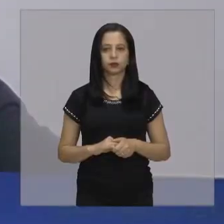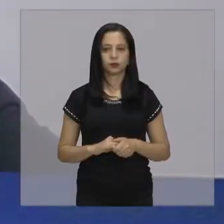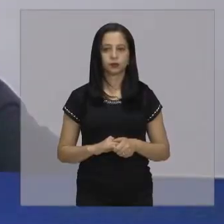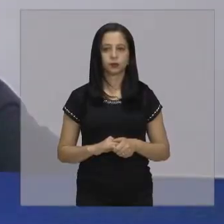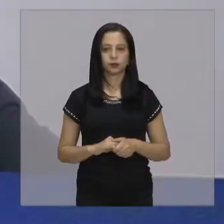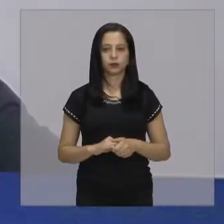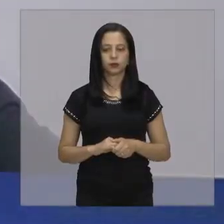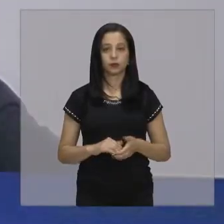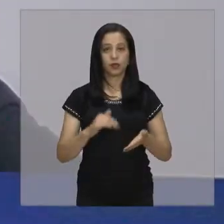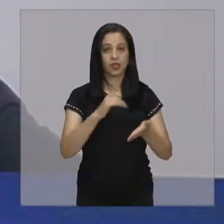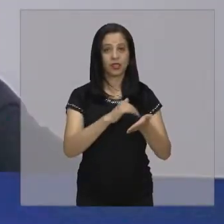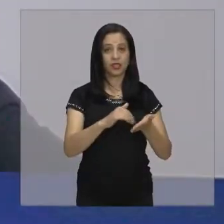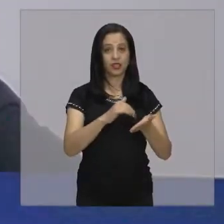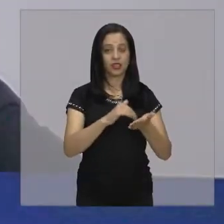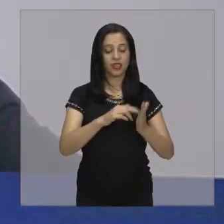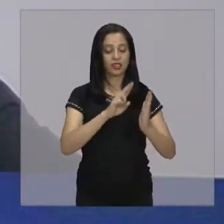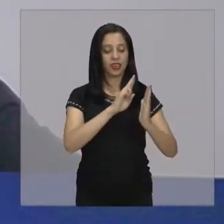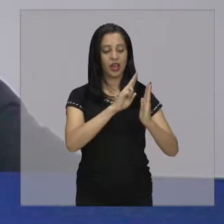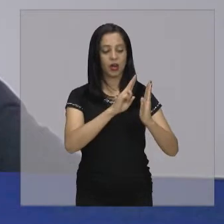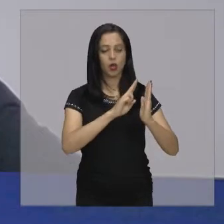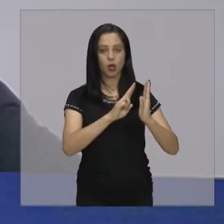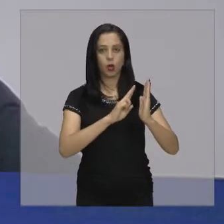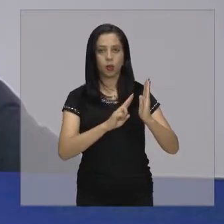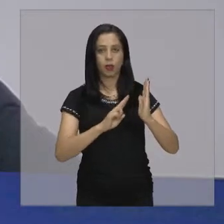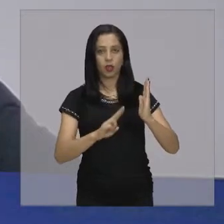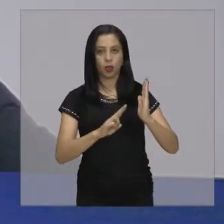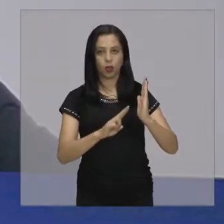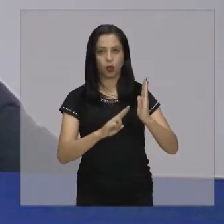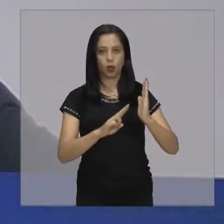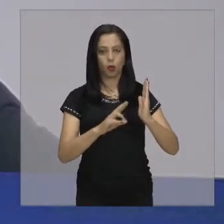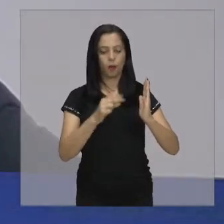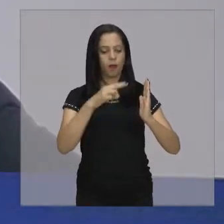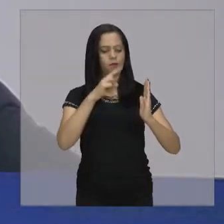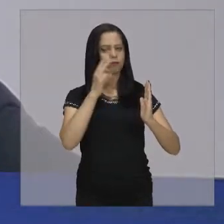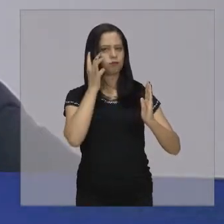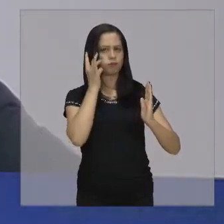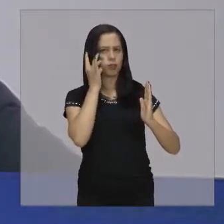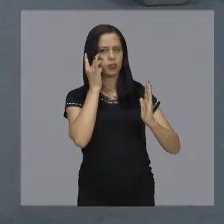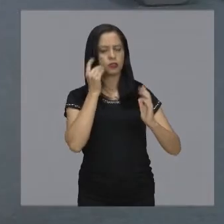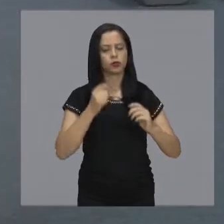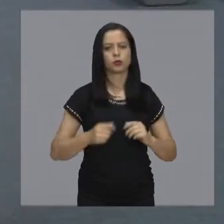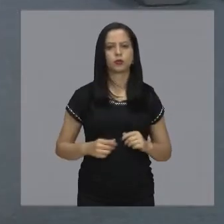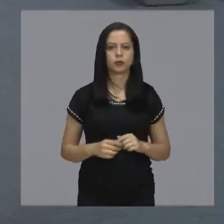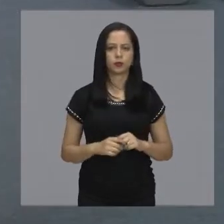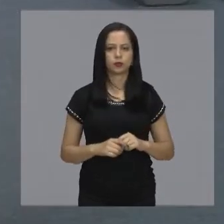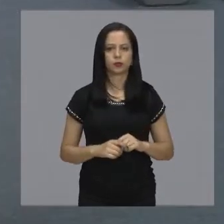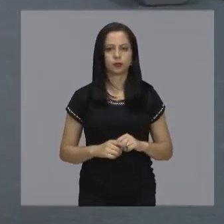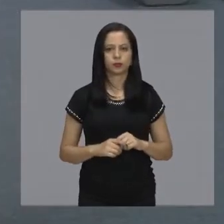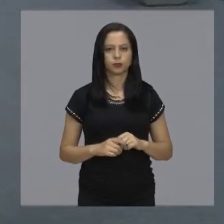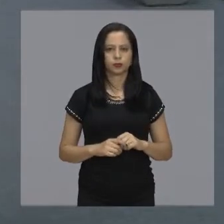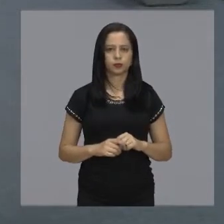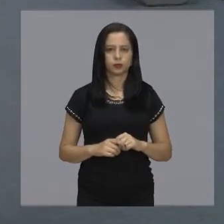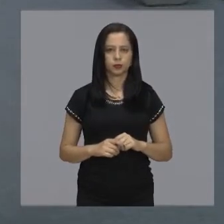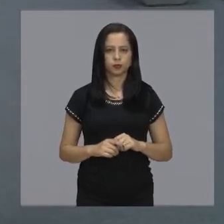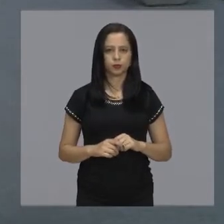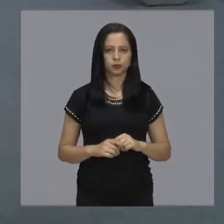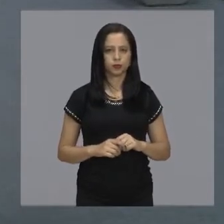Convoco o senhor secretário, vereador Marcão da Academia, para fazer verificação de presença.